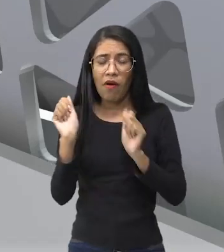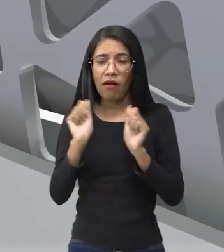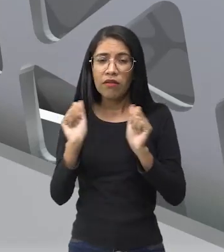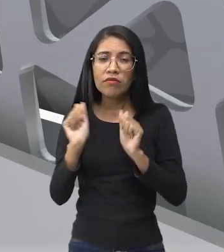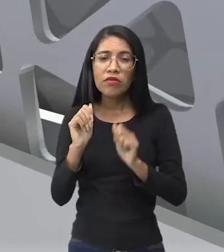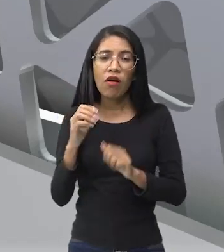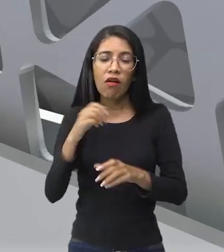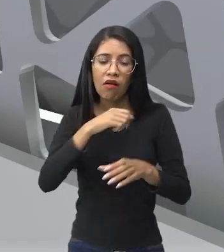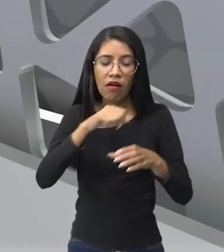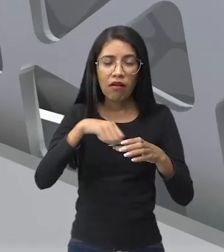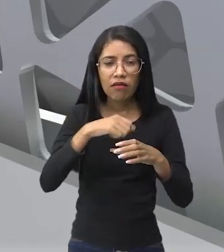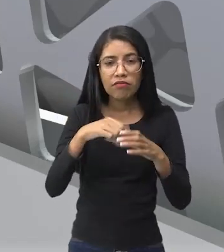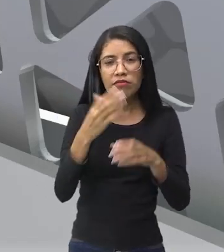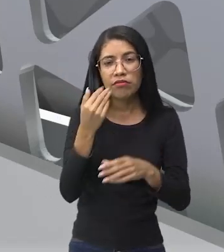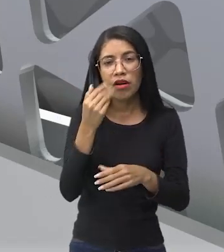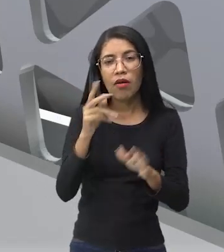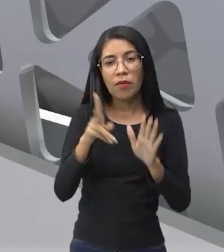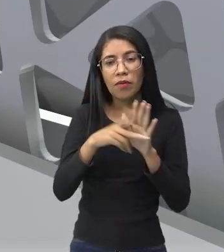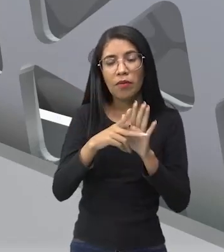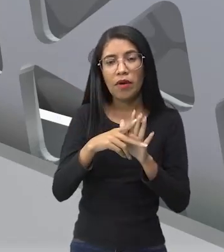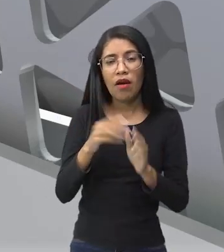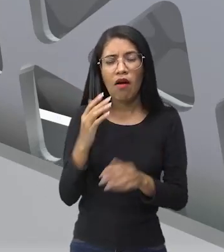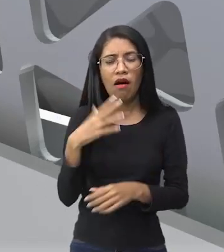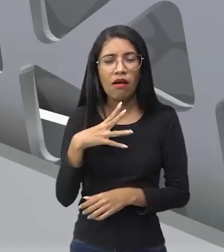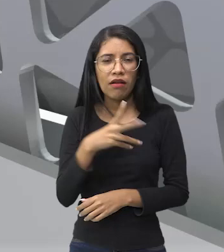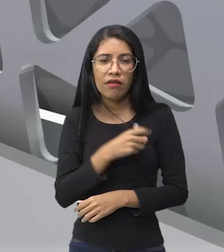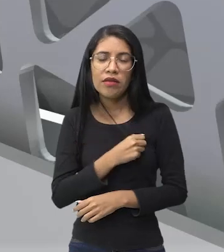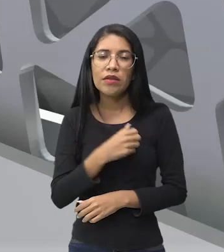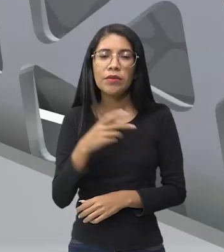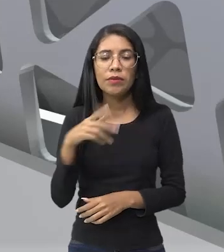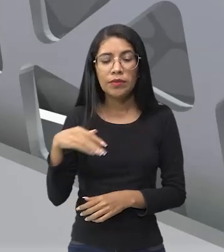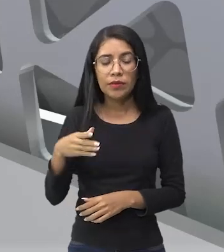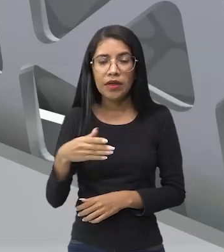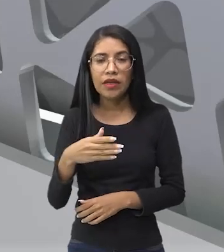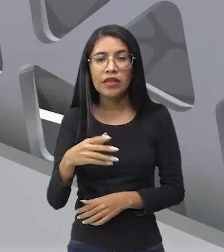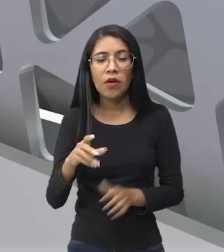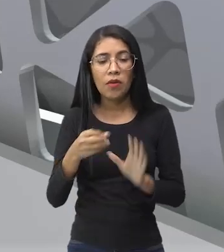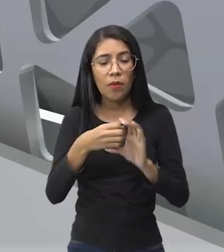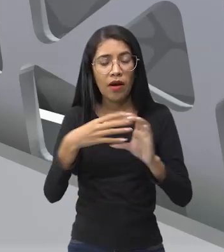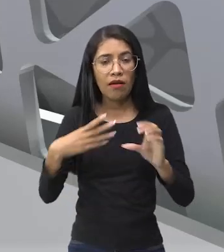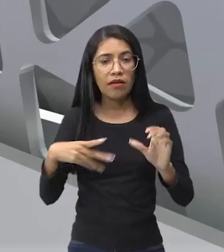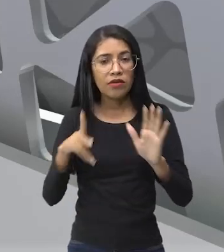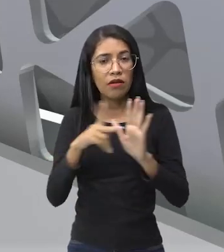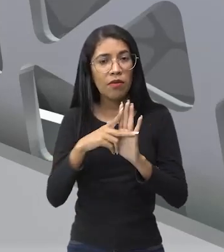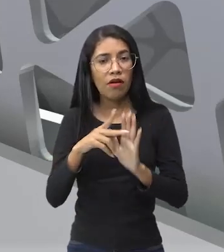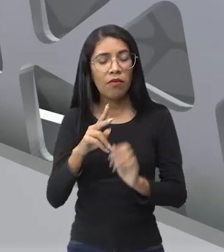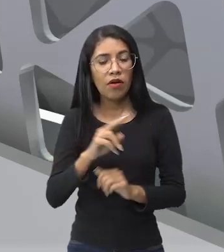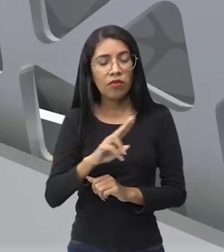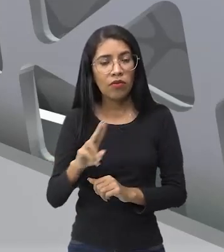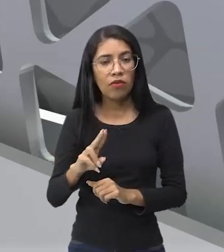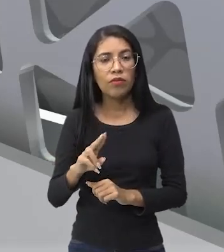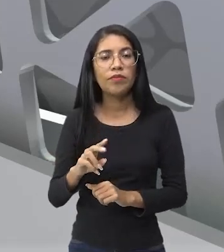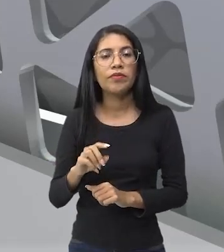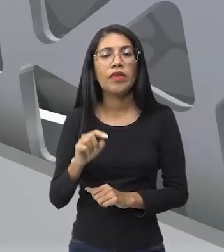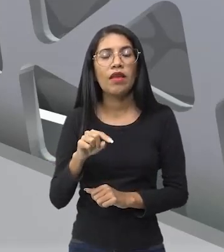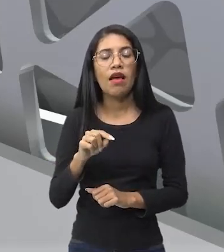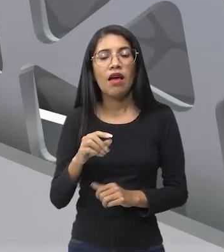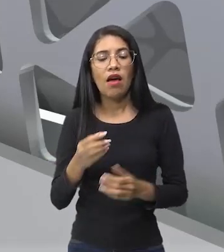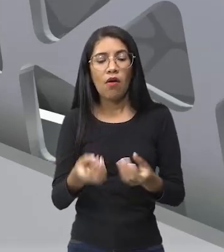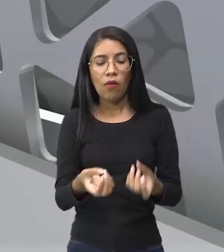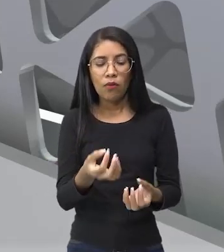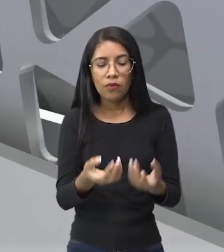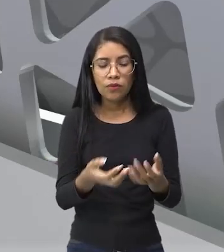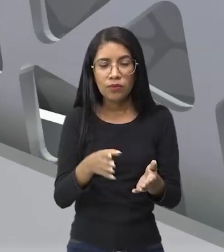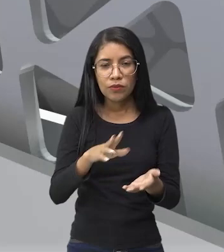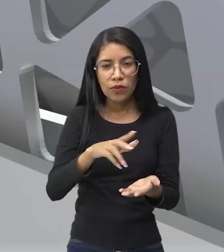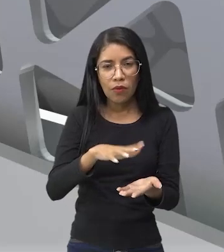essa culinária, eu gosto muito de peixe, então ele tem um nome característico daquele peixe que é assado com toda a escama e espinha,